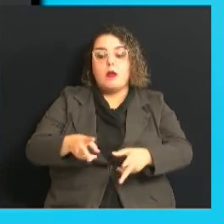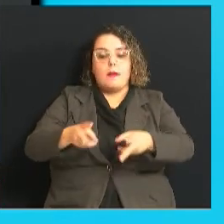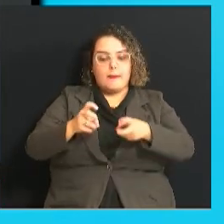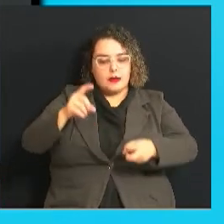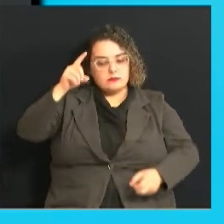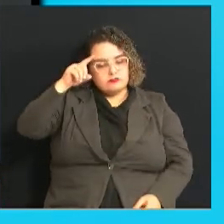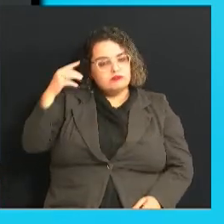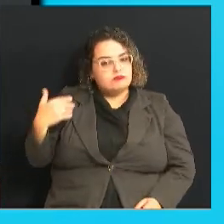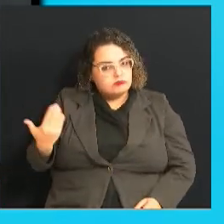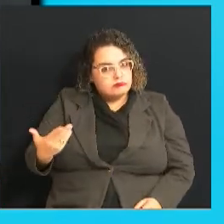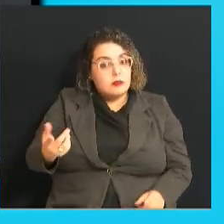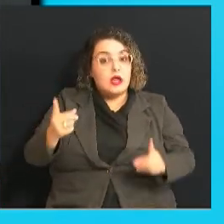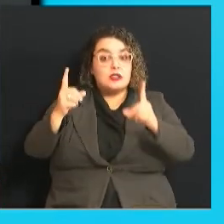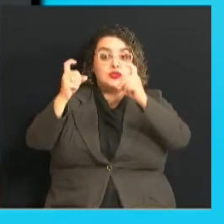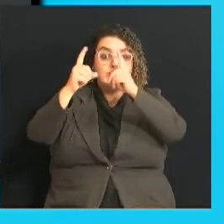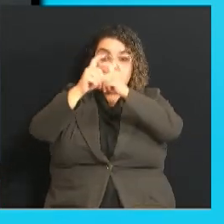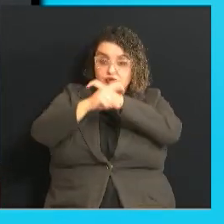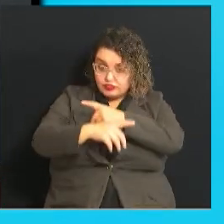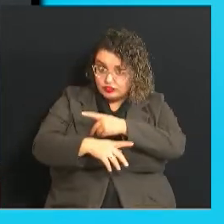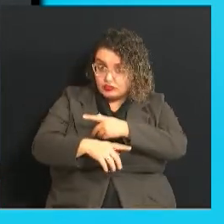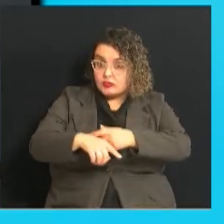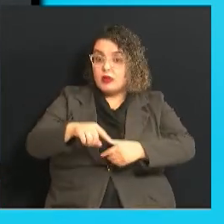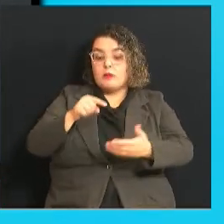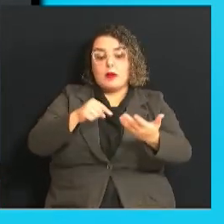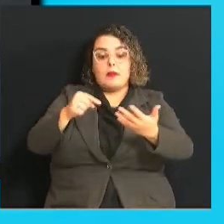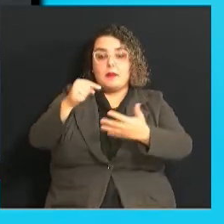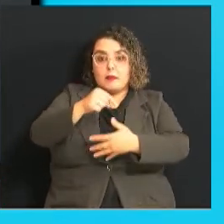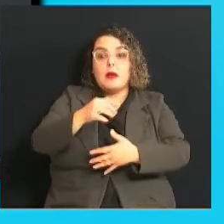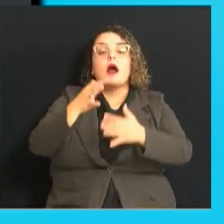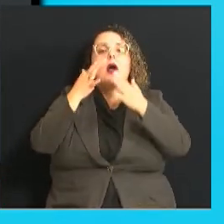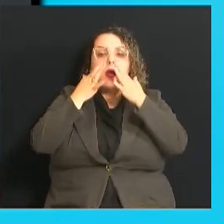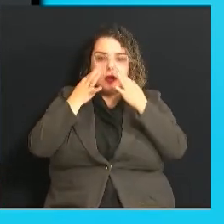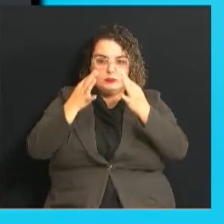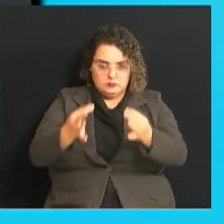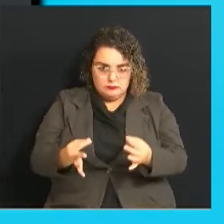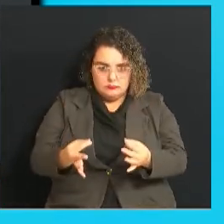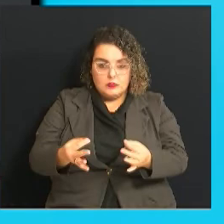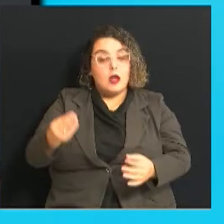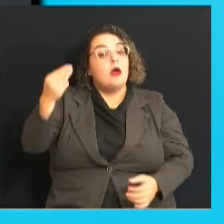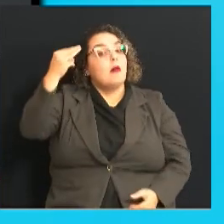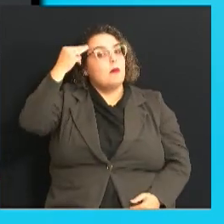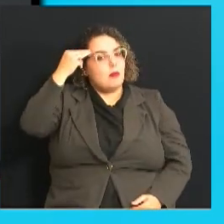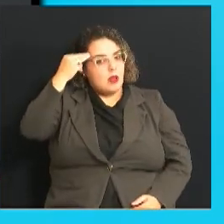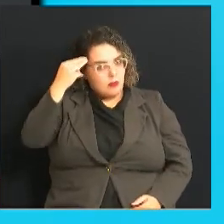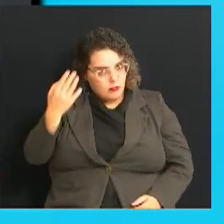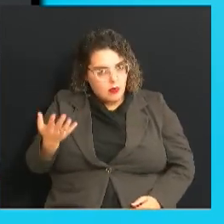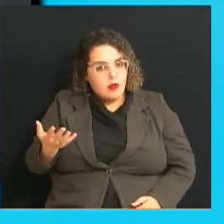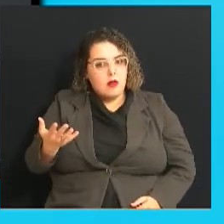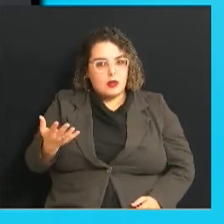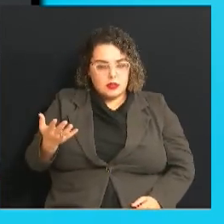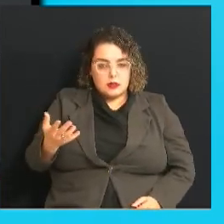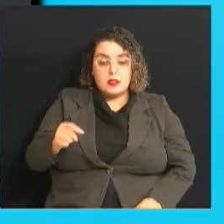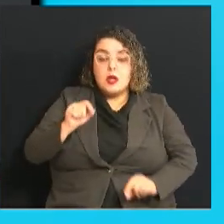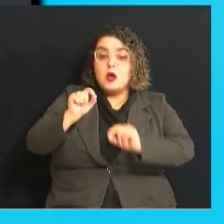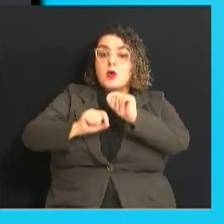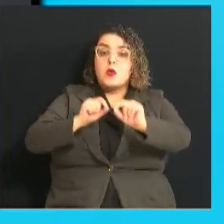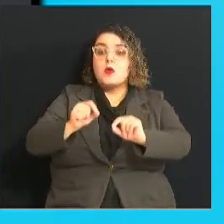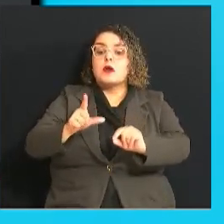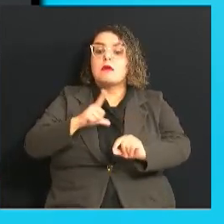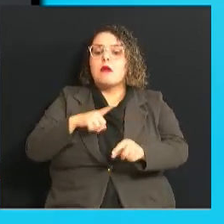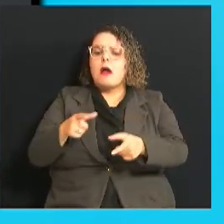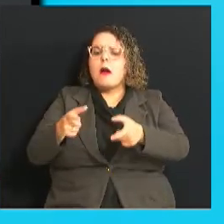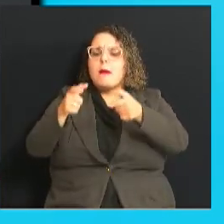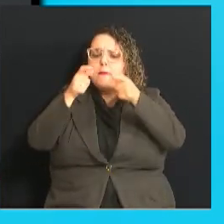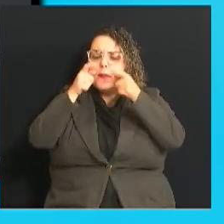algumas dificuldades, entre elas atenção, um pouco memória, tá? Mas o que a gente tem observado